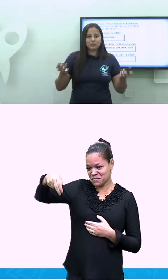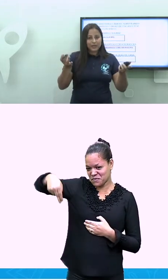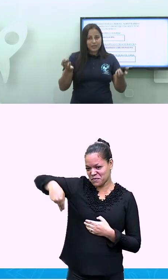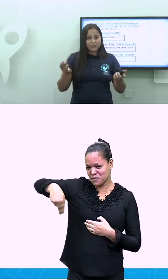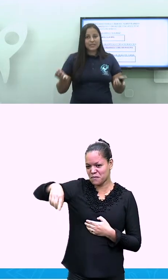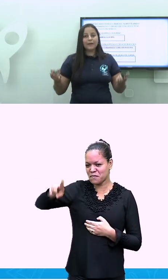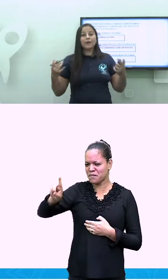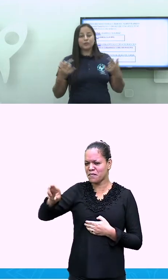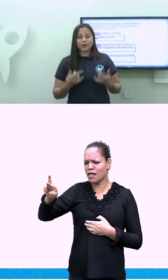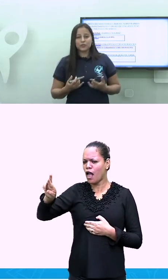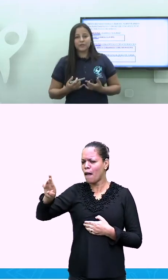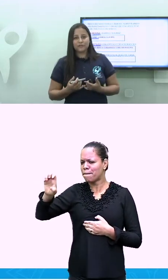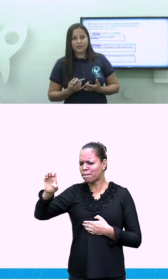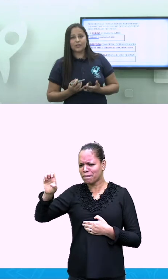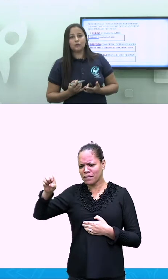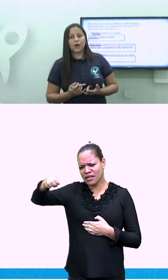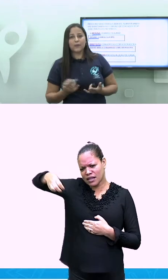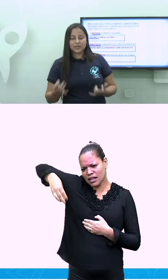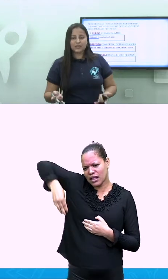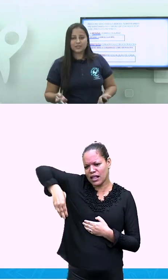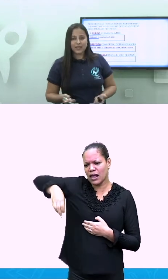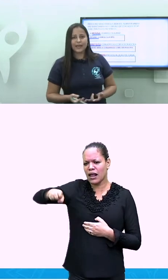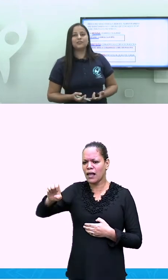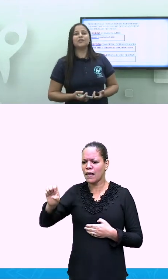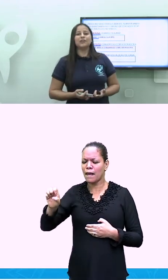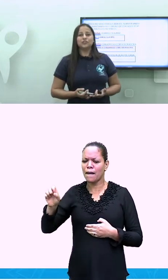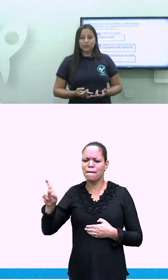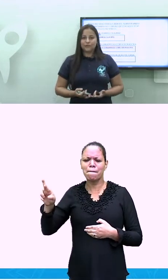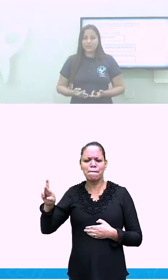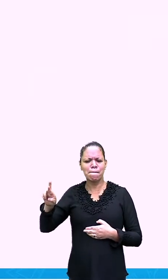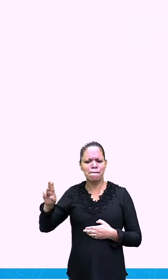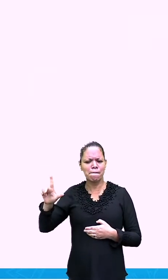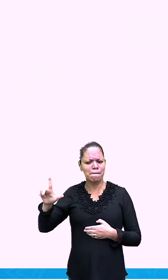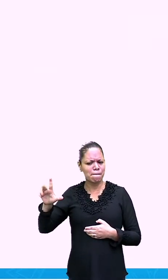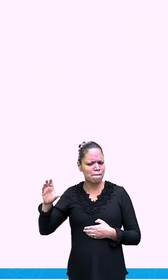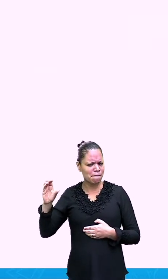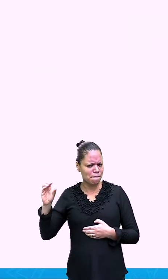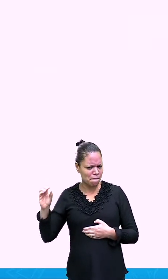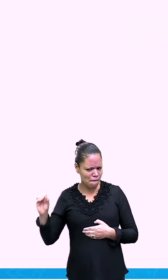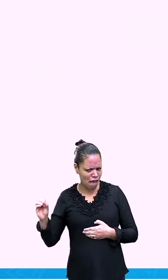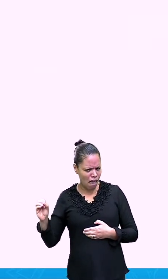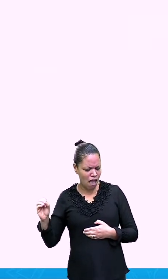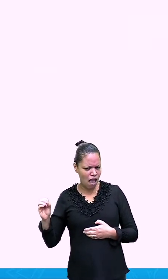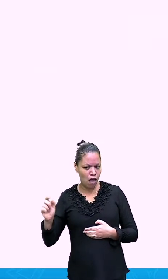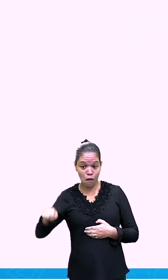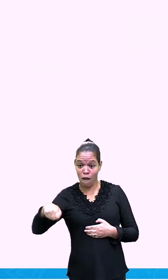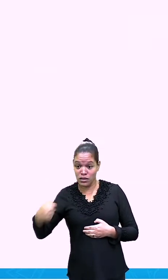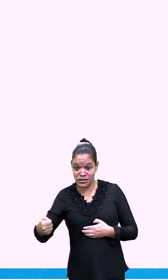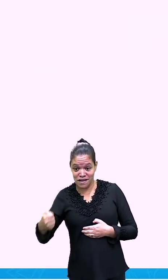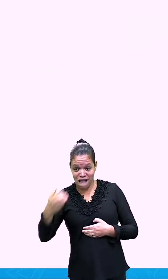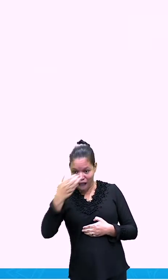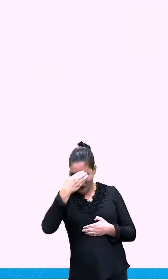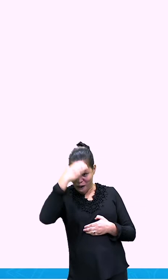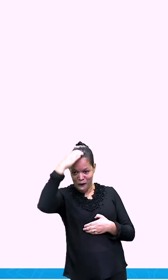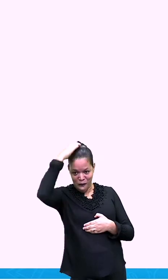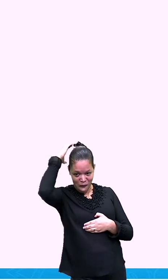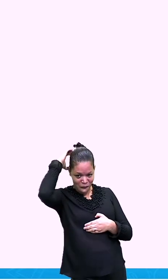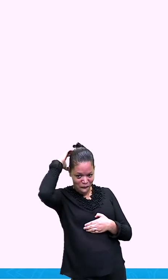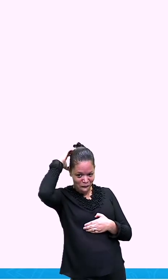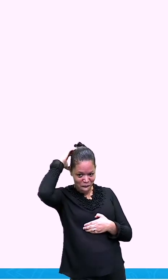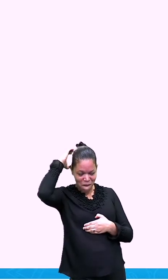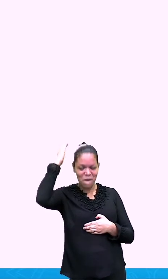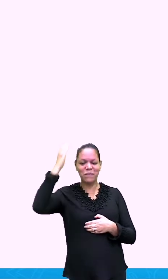Merlo, gente, para quem não sabe, é o nosso prefeito atual aqui da cidade de Governador Valadares. A